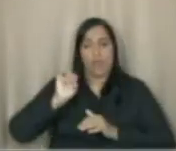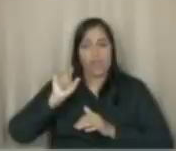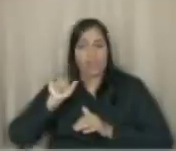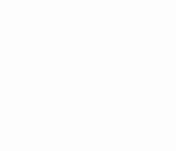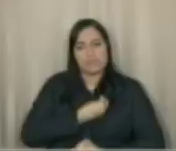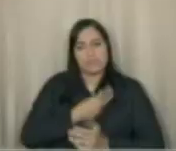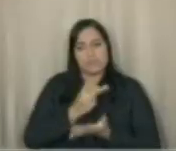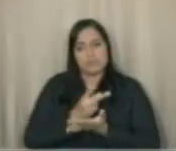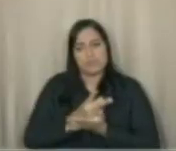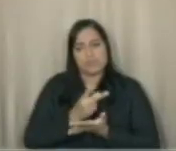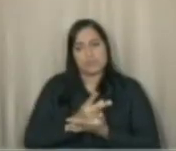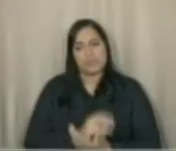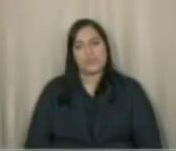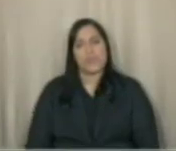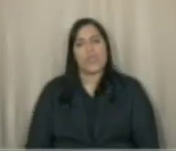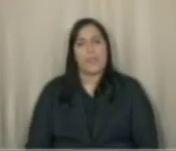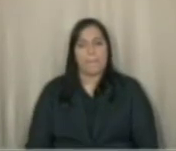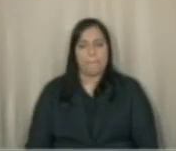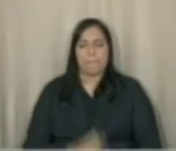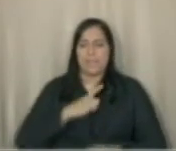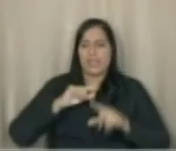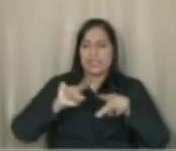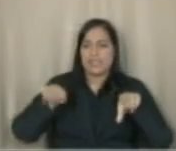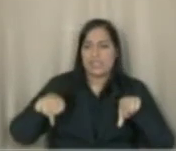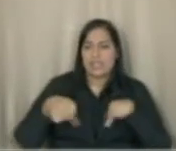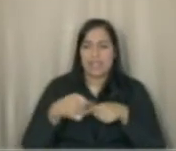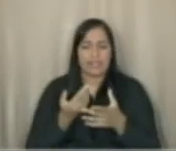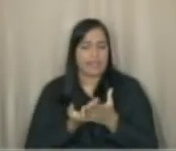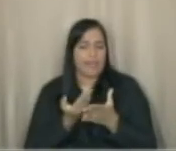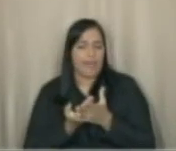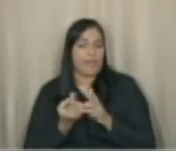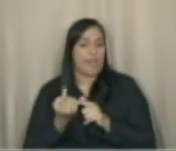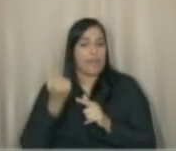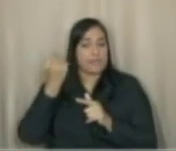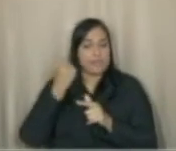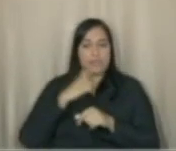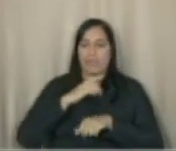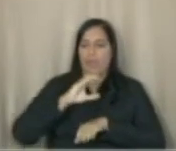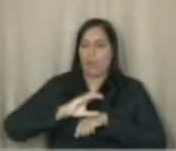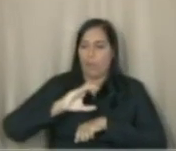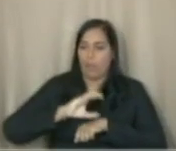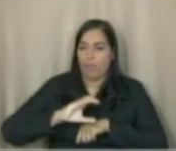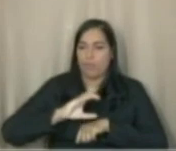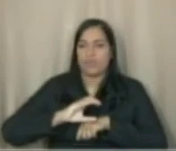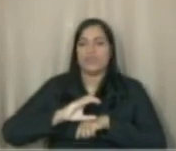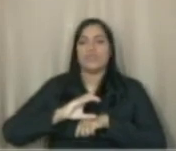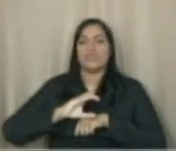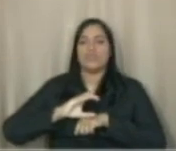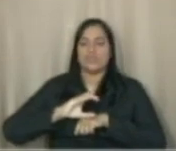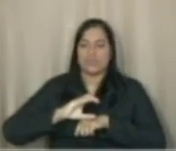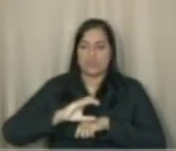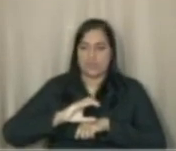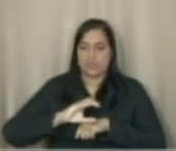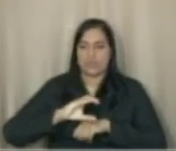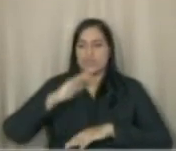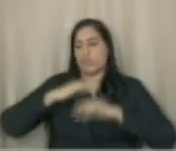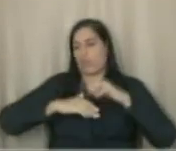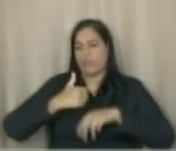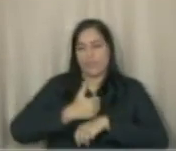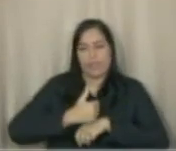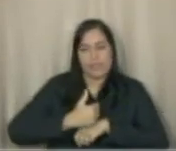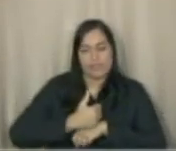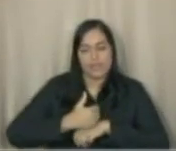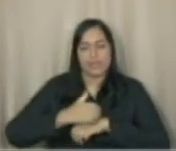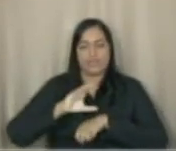esporte vôlei. Lá tem salas de aulas que antigamente se tinham cursos preparatórios, cursos